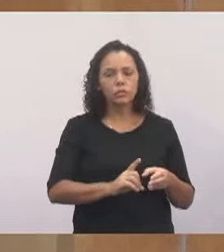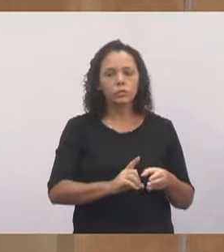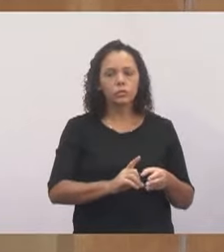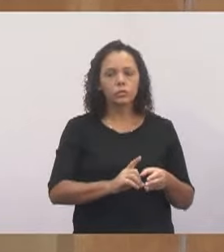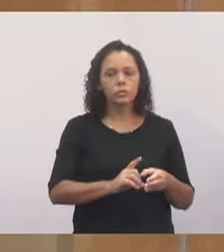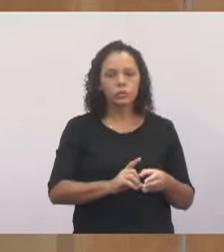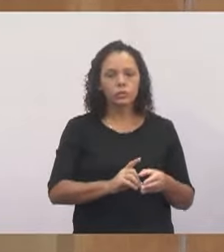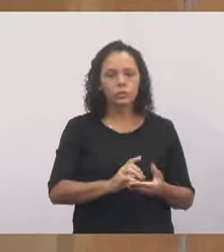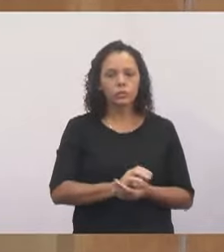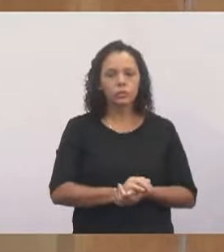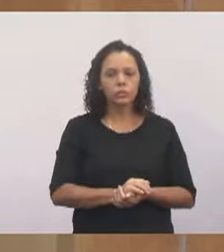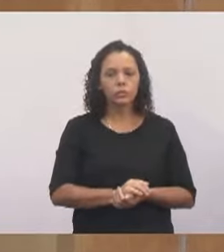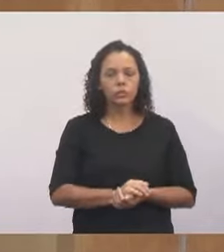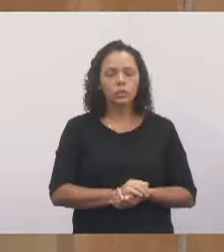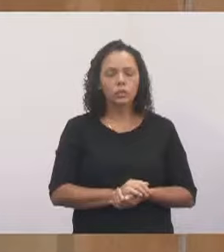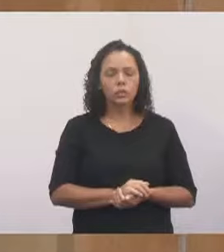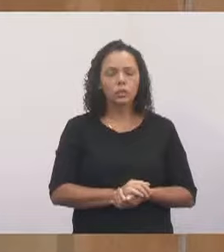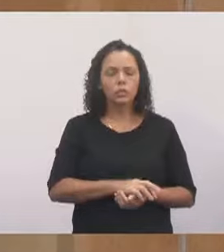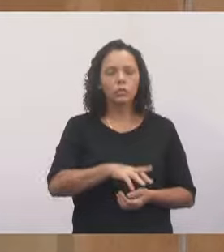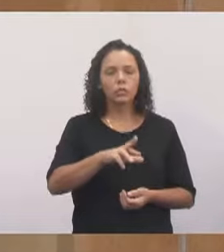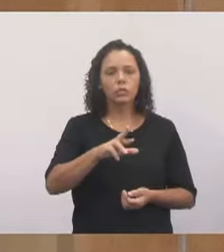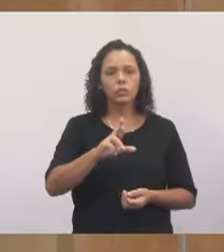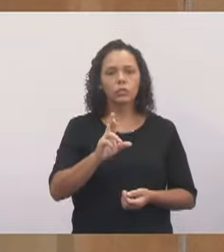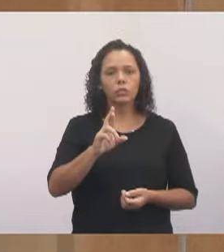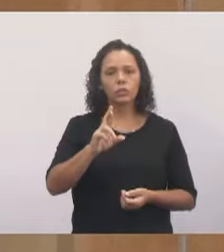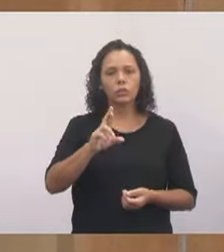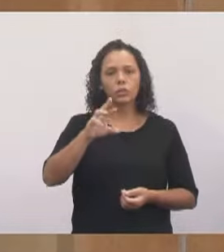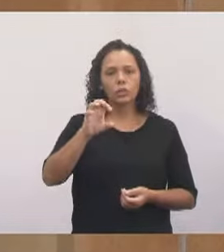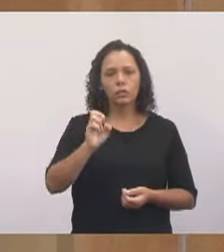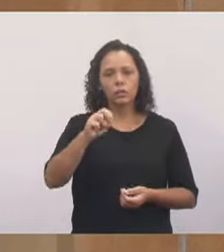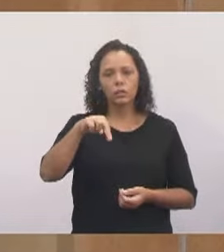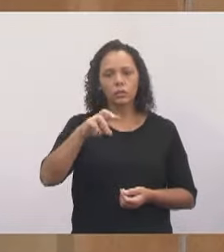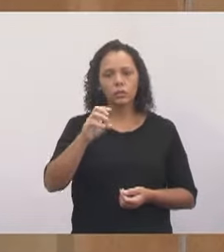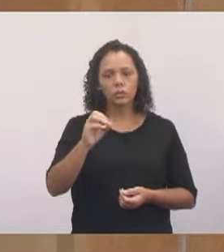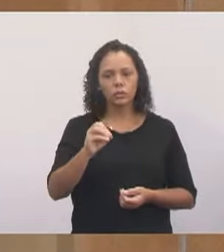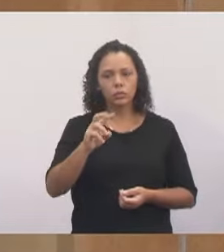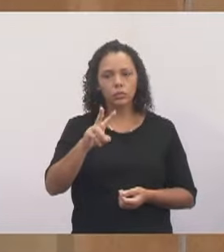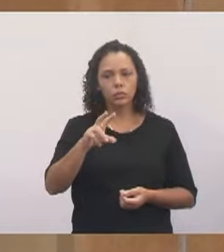intitula como o Renova Ponte, que vem como objetivo, né,